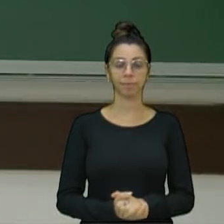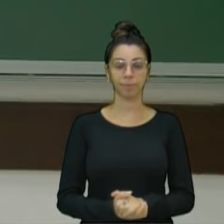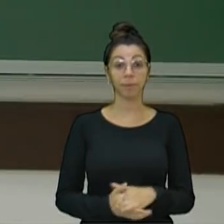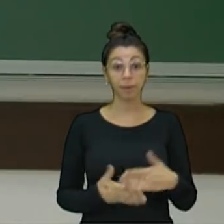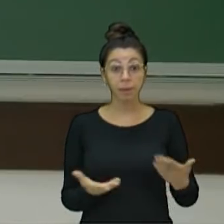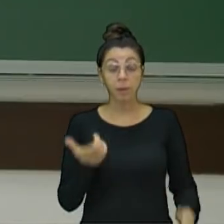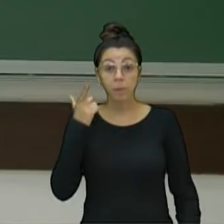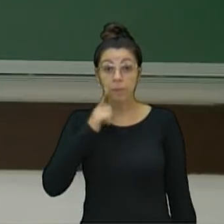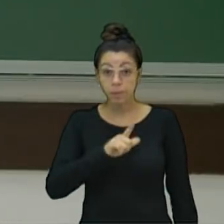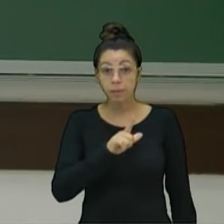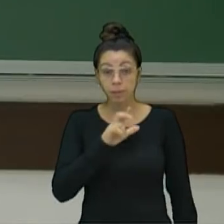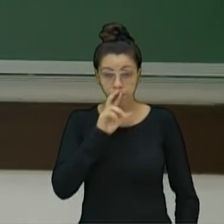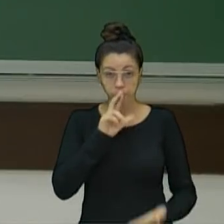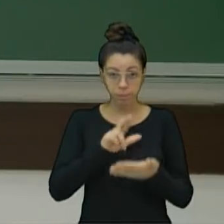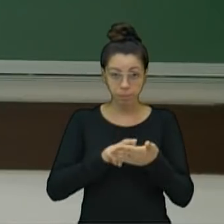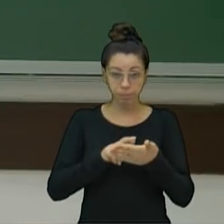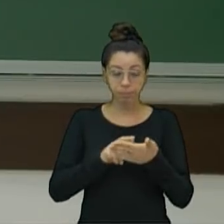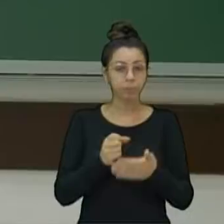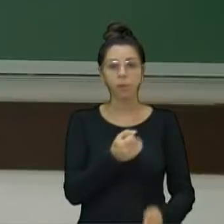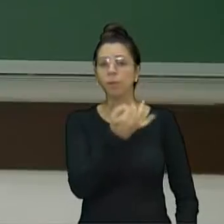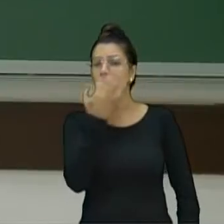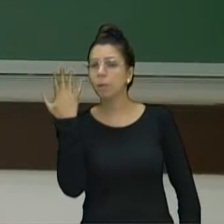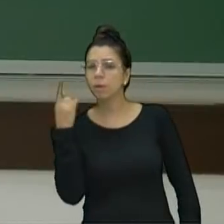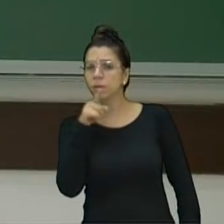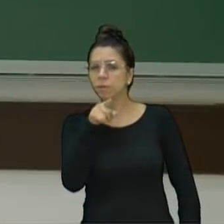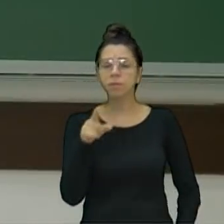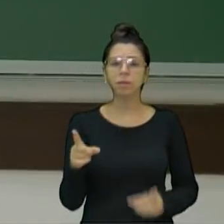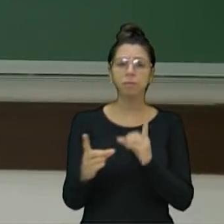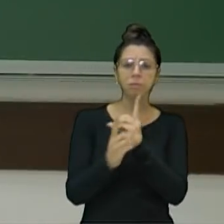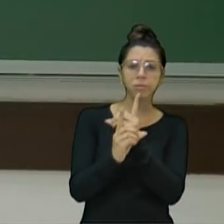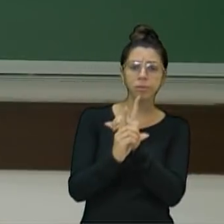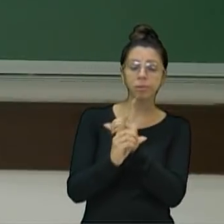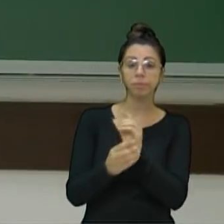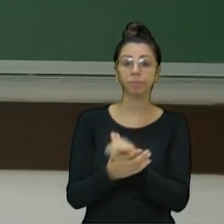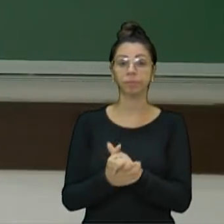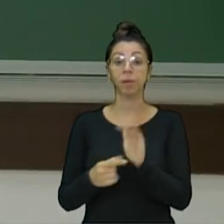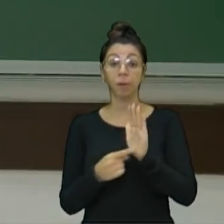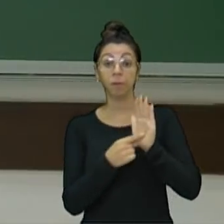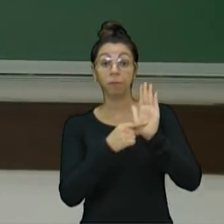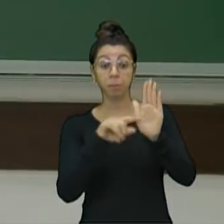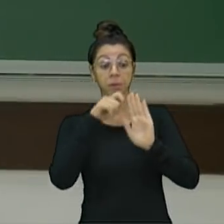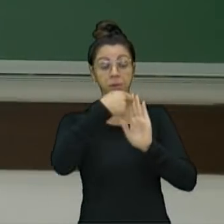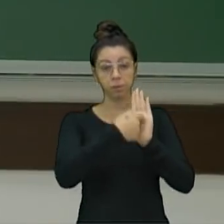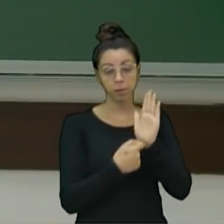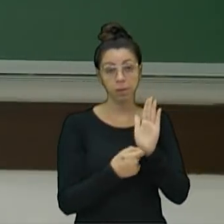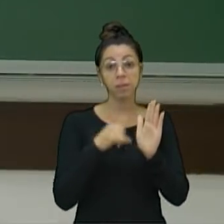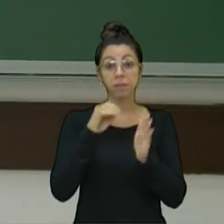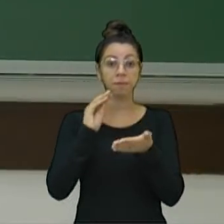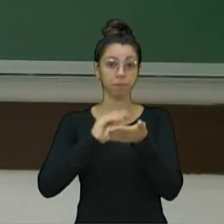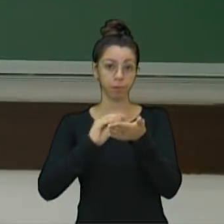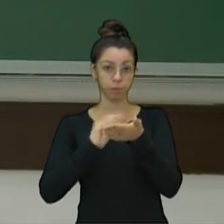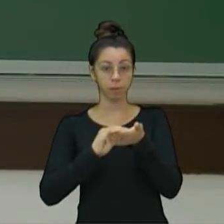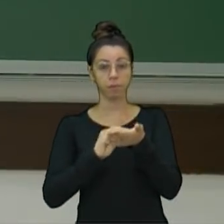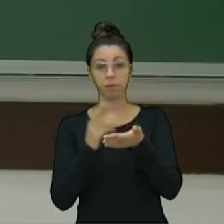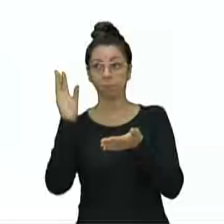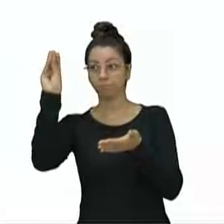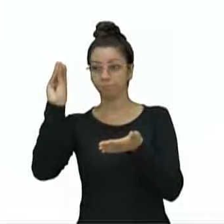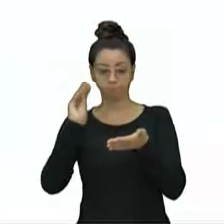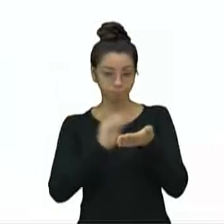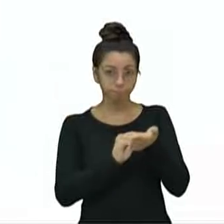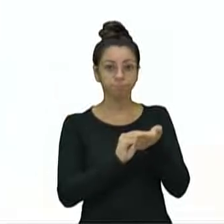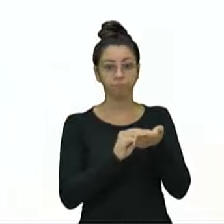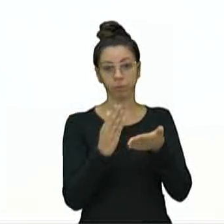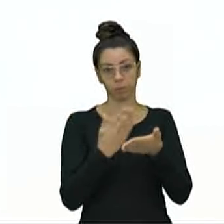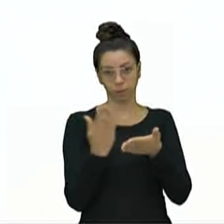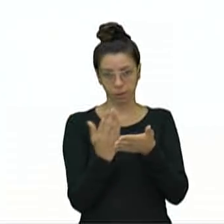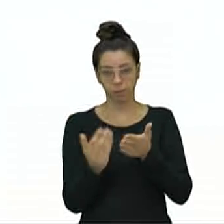E aí, conseguiram identificar? Quantas você achou? Eu vou mostrar para vocês no texto, se faltou alguma, você complementa aí no seu caderno. Olha,